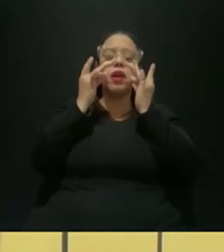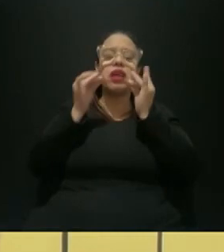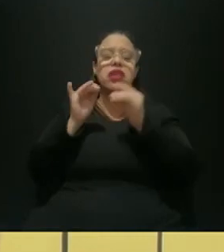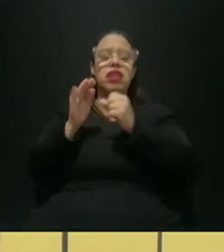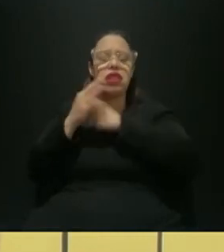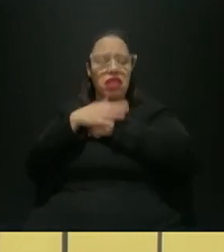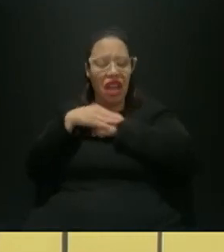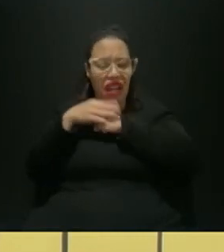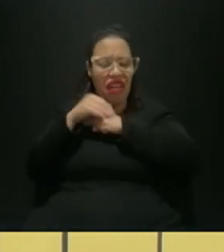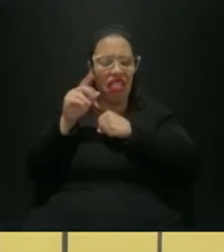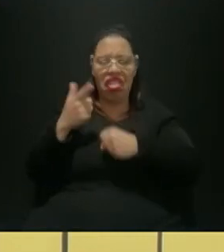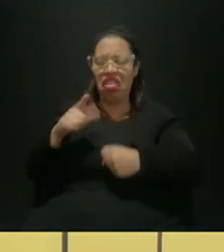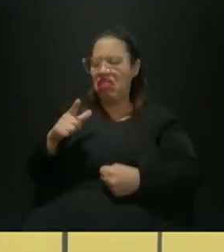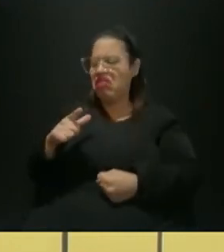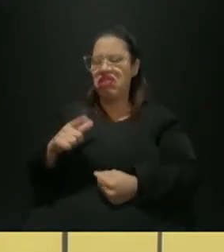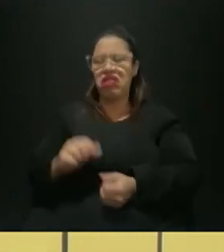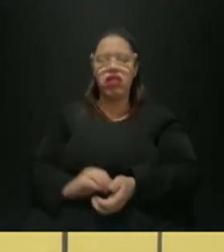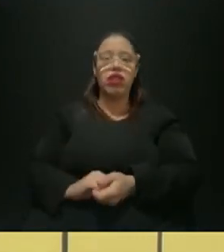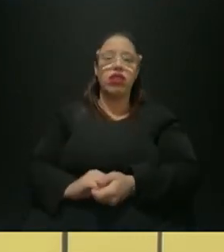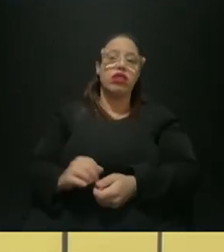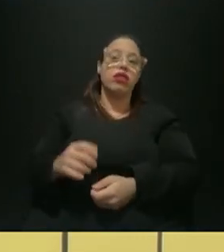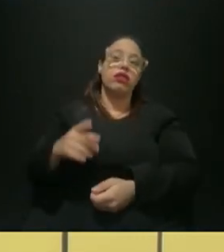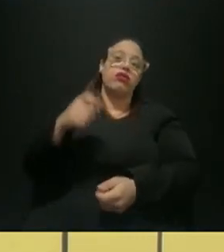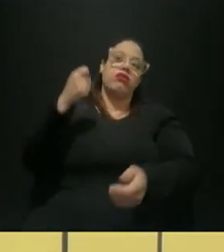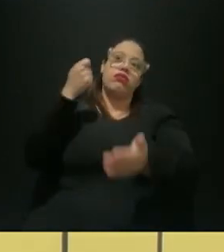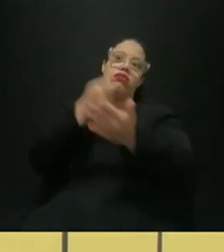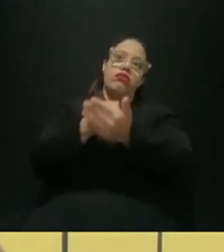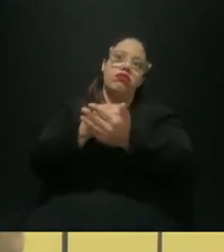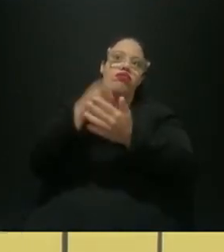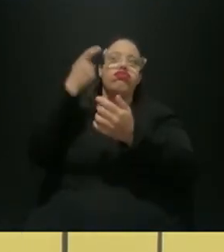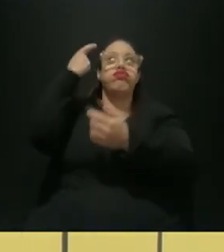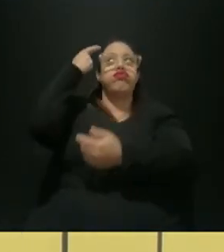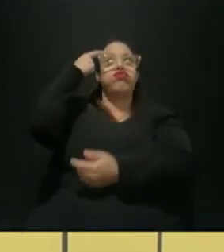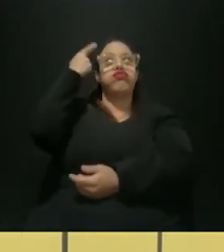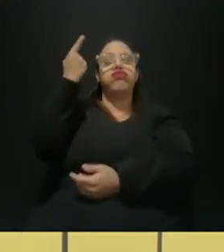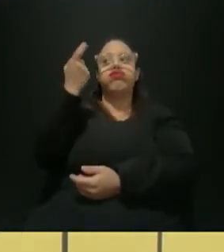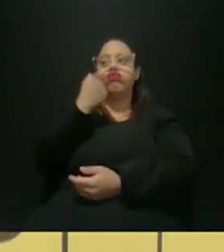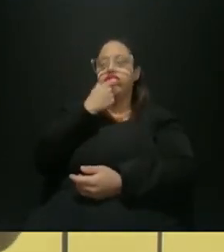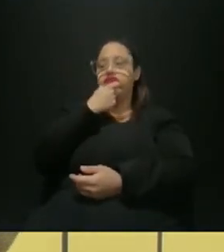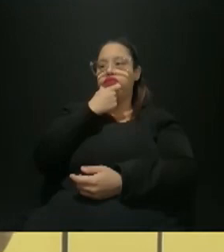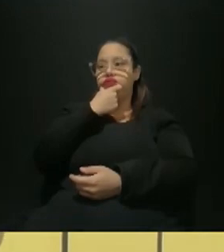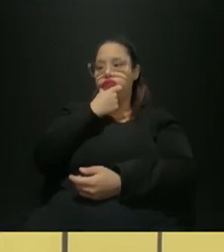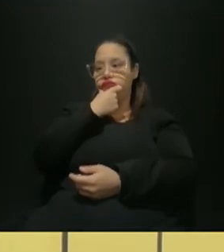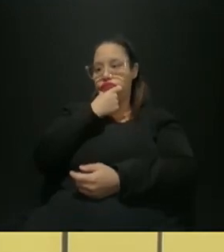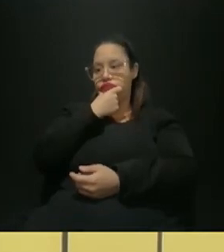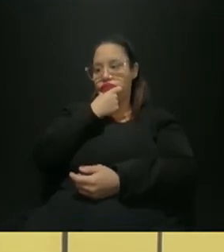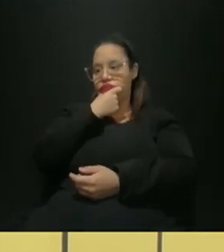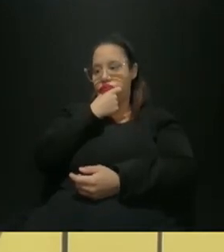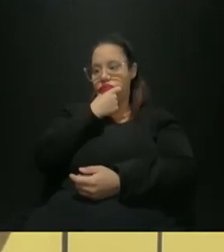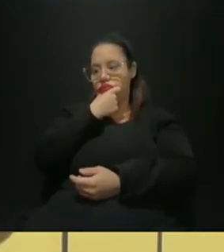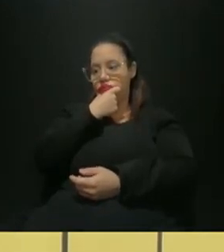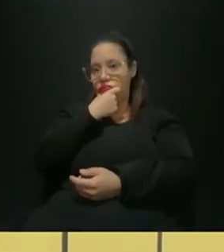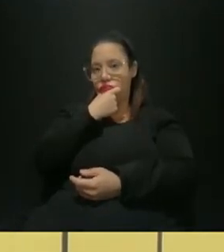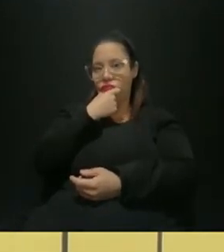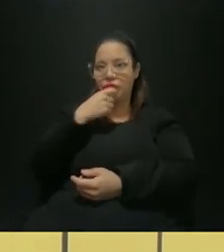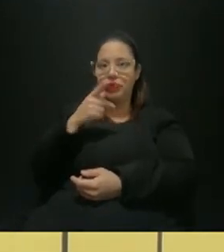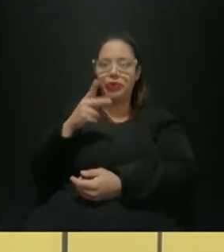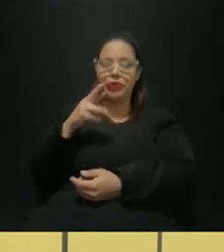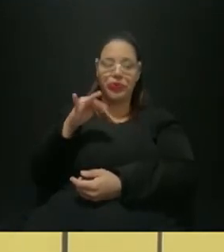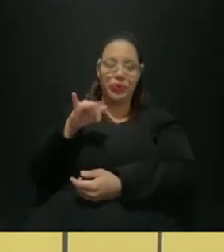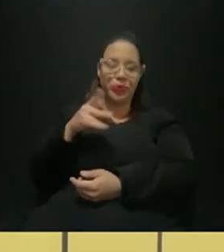uma lesão permanente de alguns neurônios, a lesões das bainhas dos neurônios. Isso